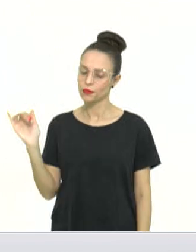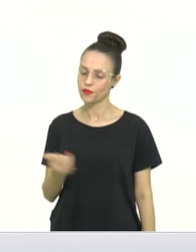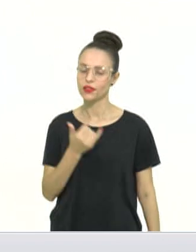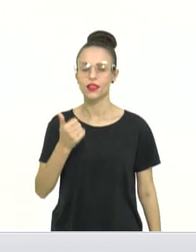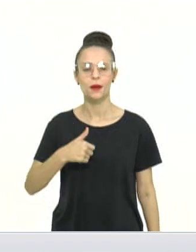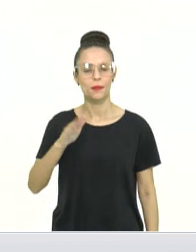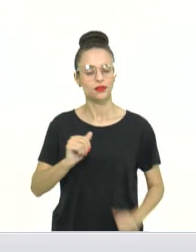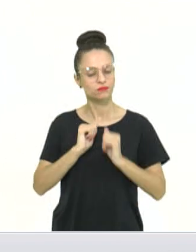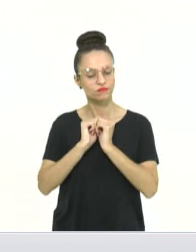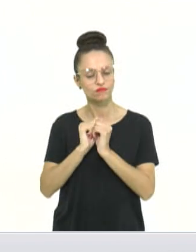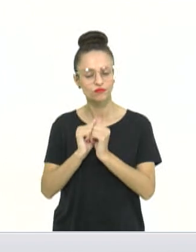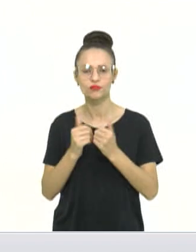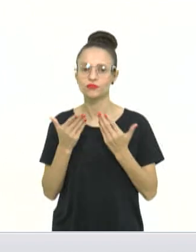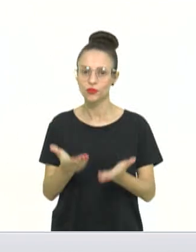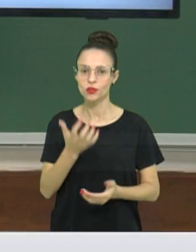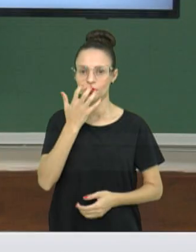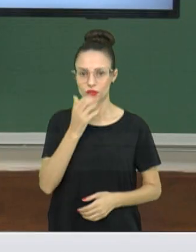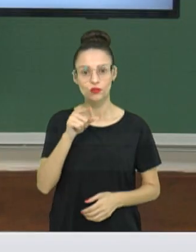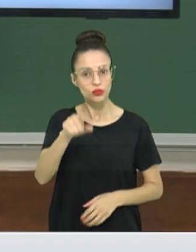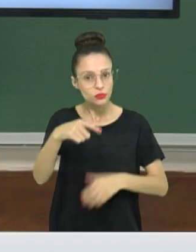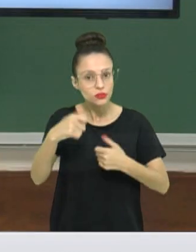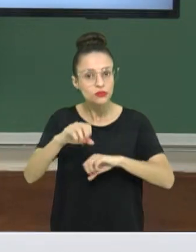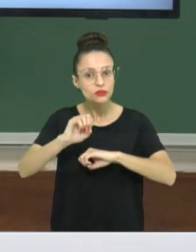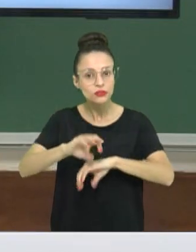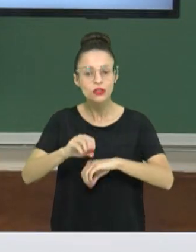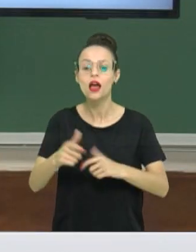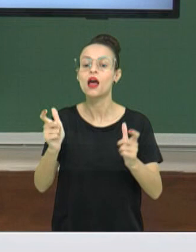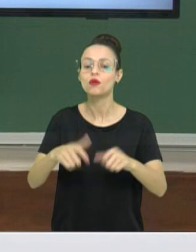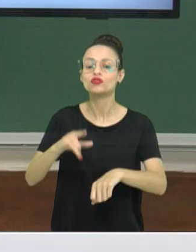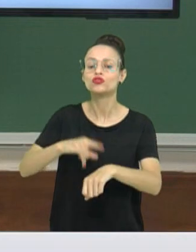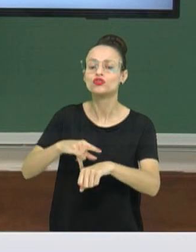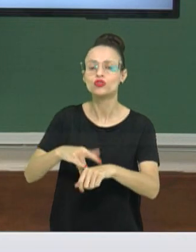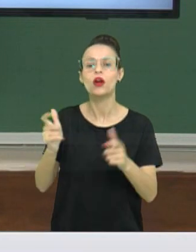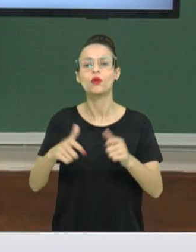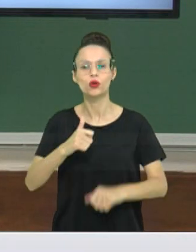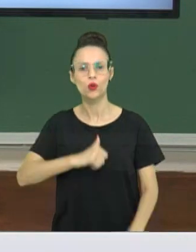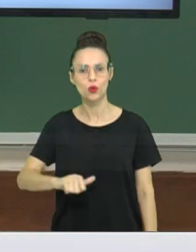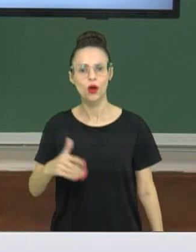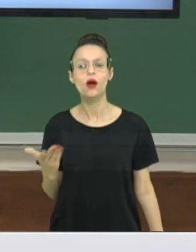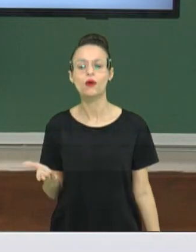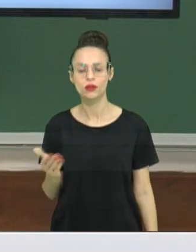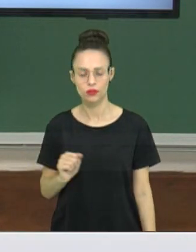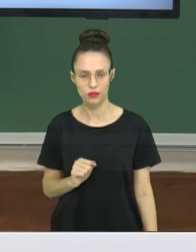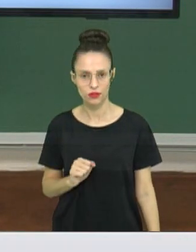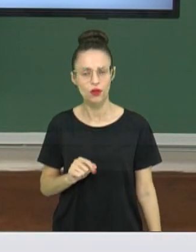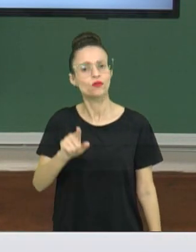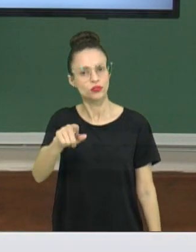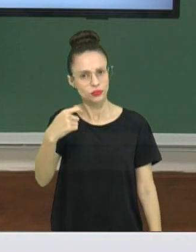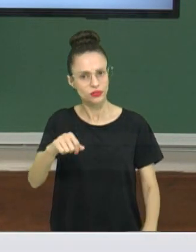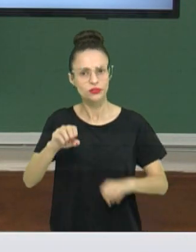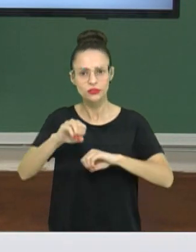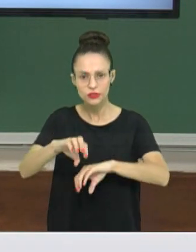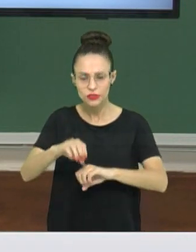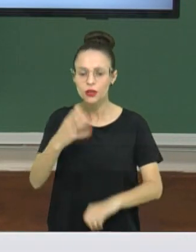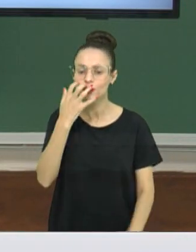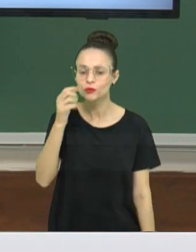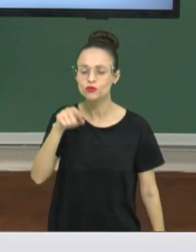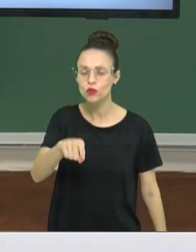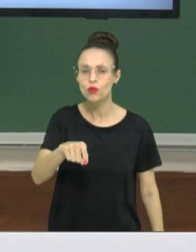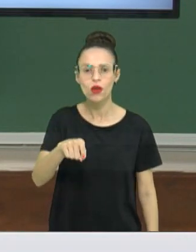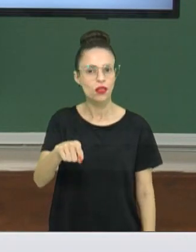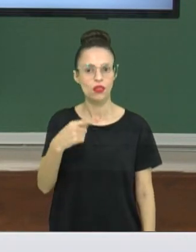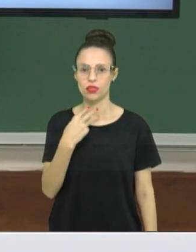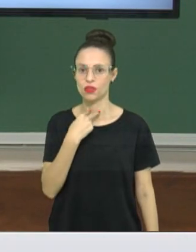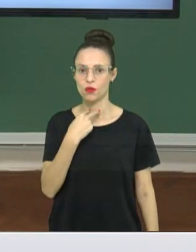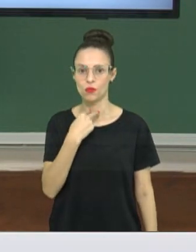mais a companhia do seu pet. Você tem que ensinar para o seu pet onde que ele pode fazer xixi e cocô. Você tem que ensinar para o seu pet que ele